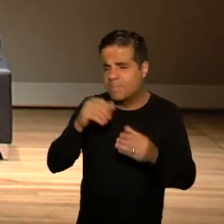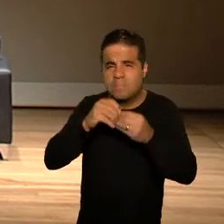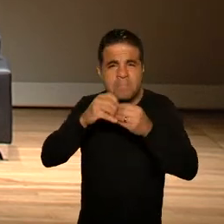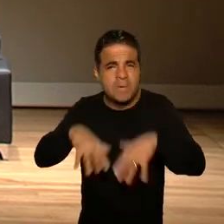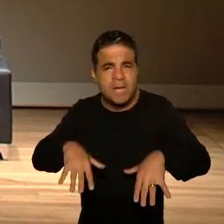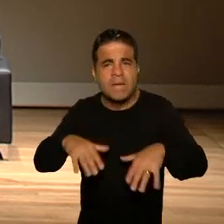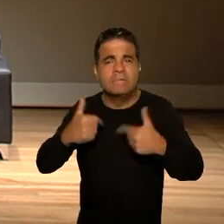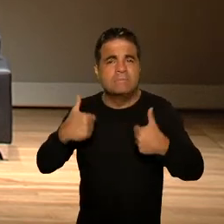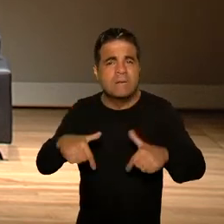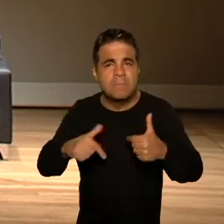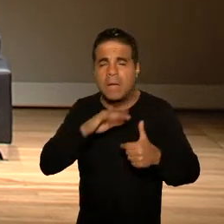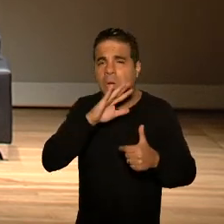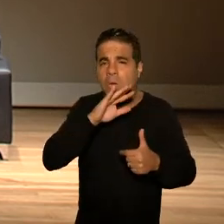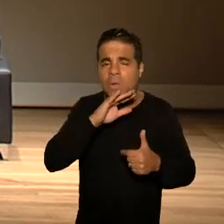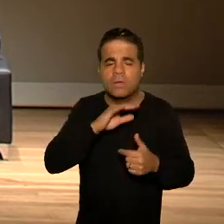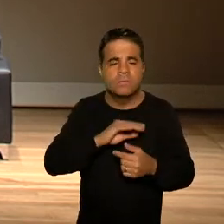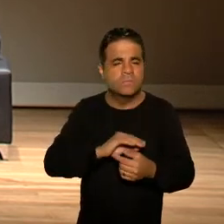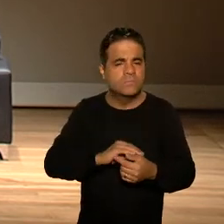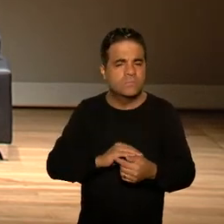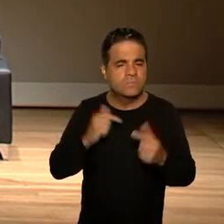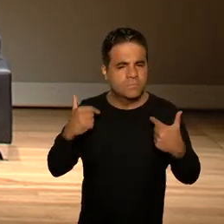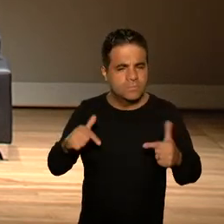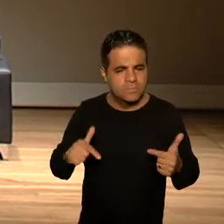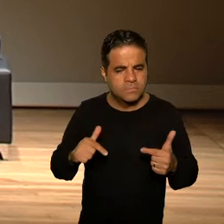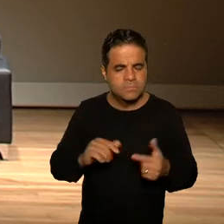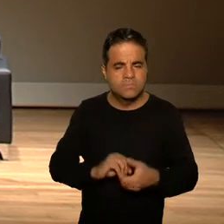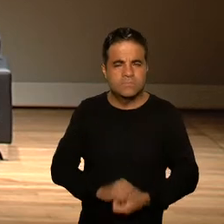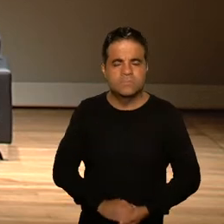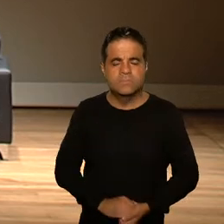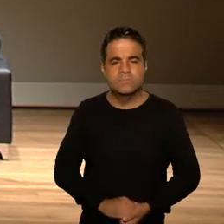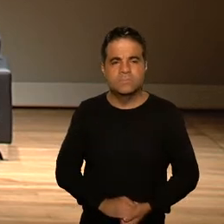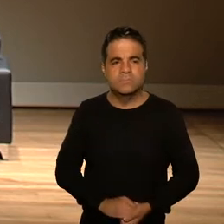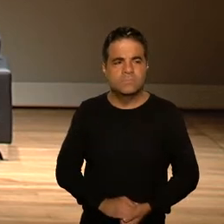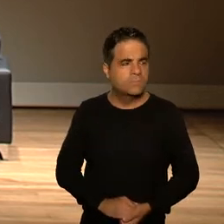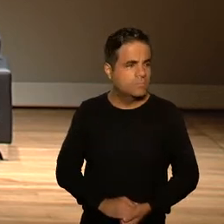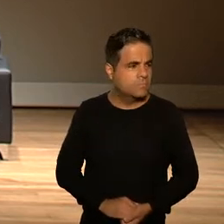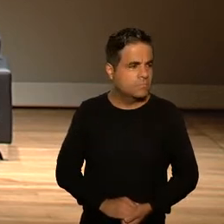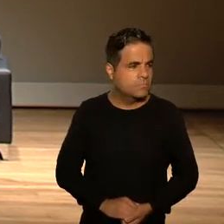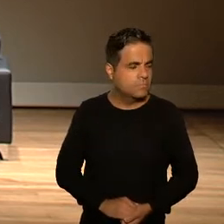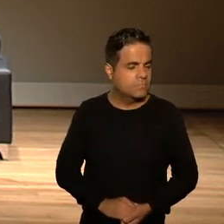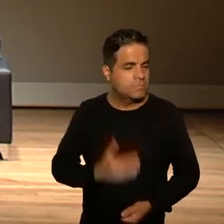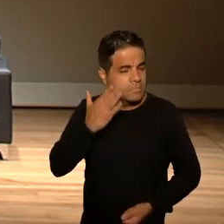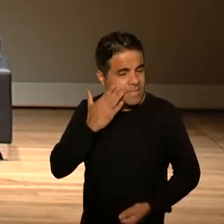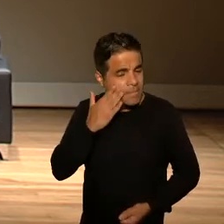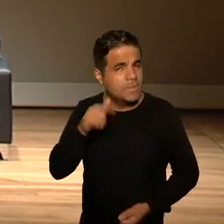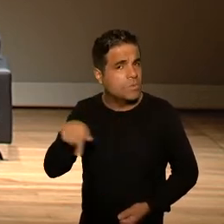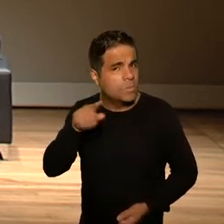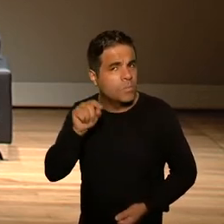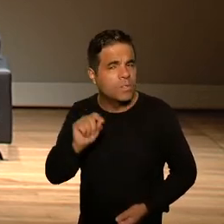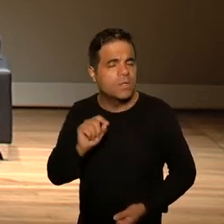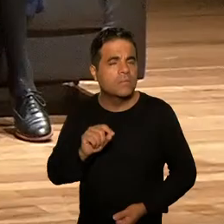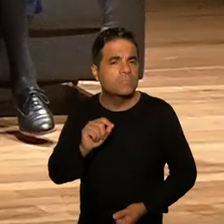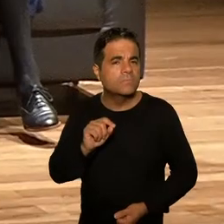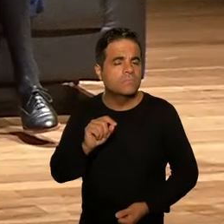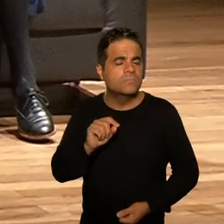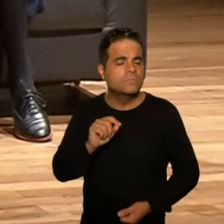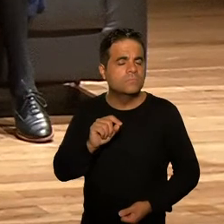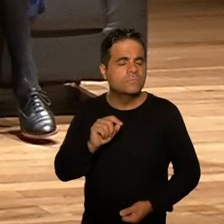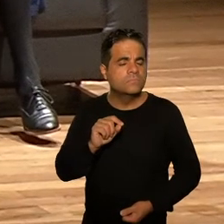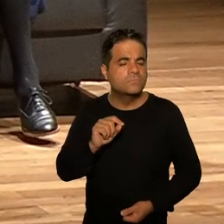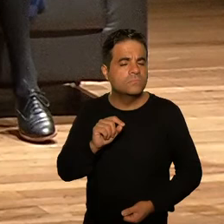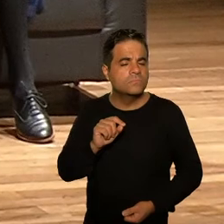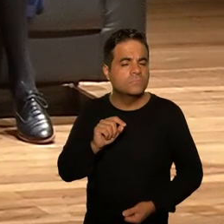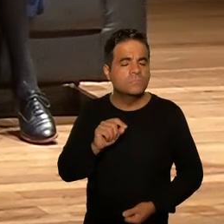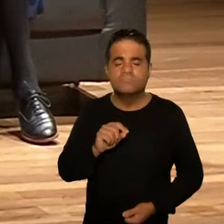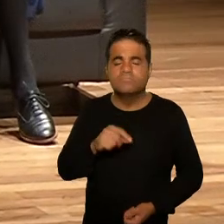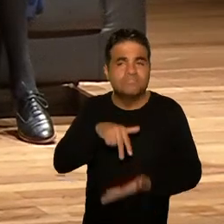do trabalho do professor das condições de trabalho na verdade né mas é sabido também que é uma um